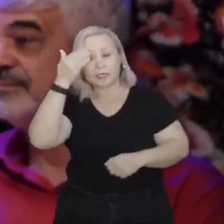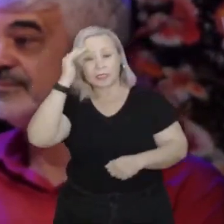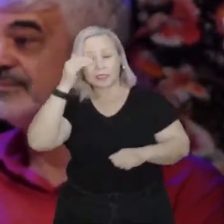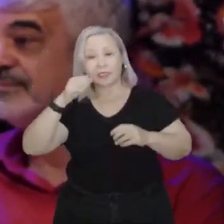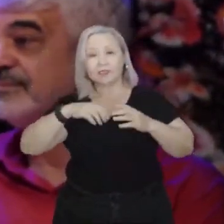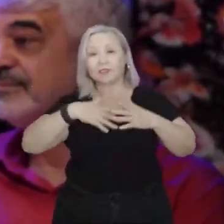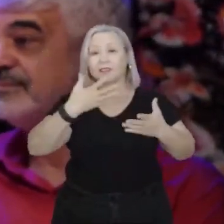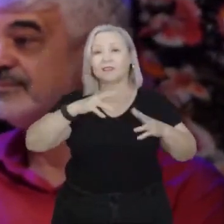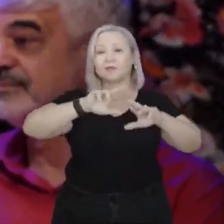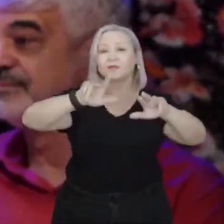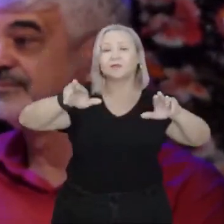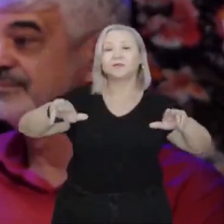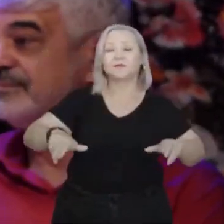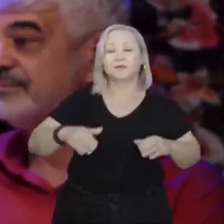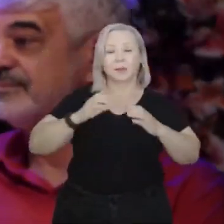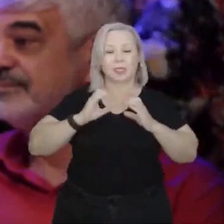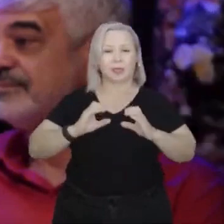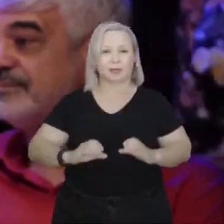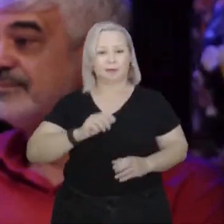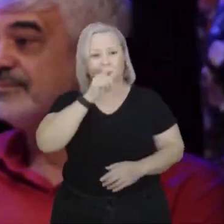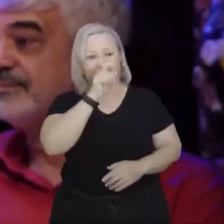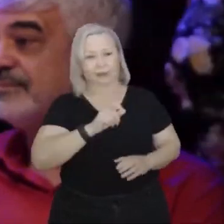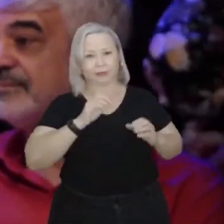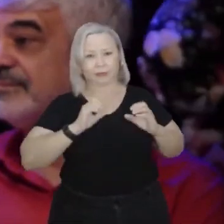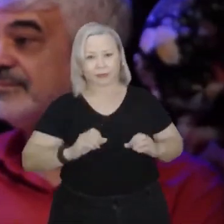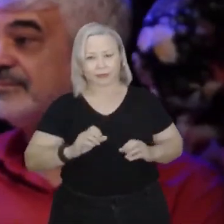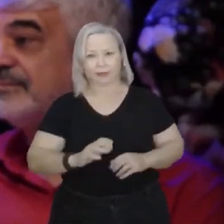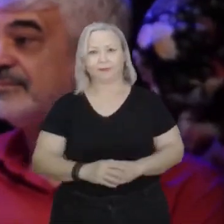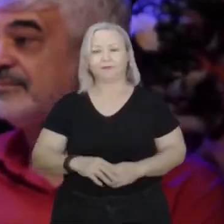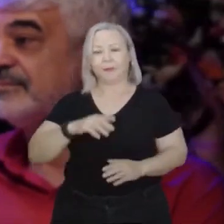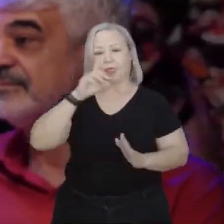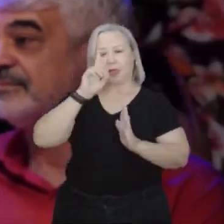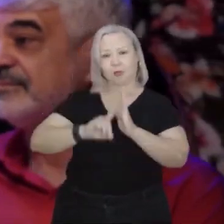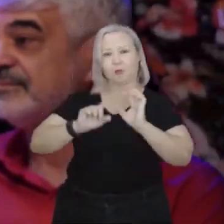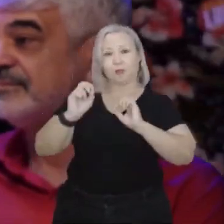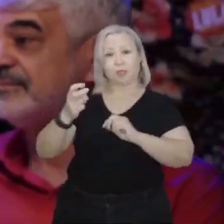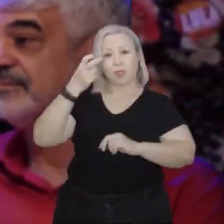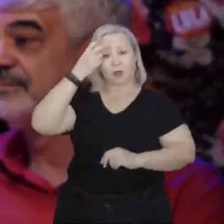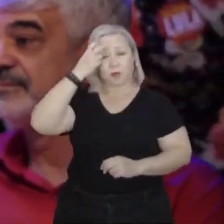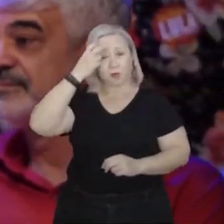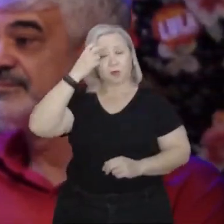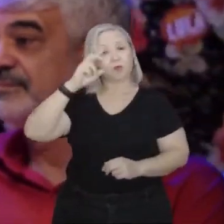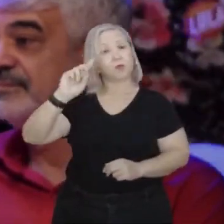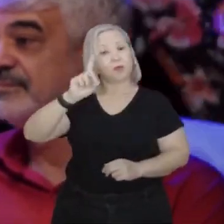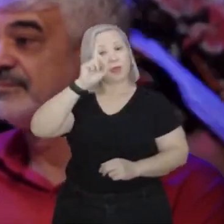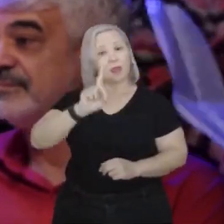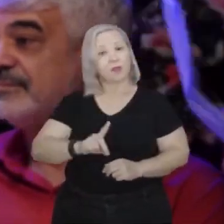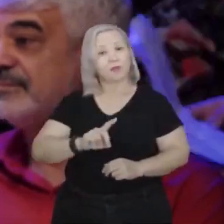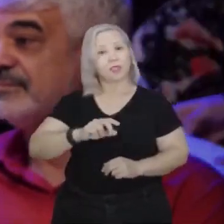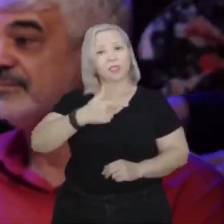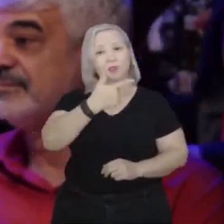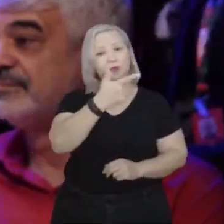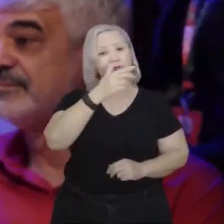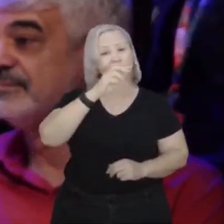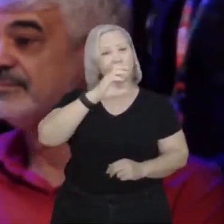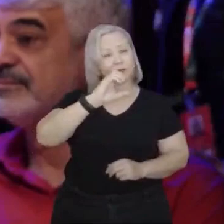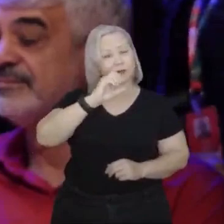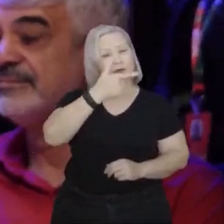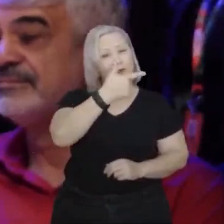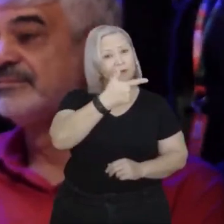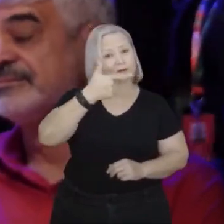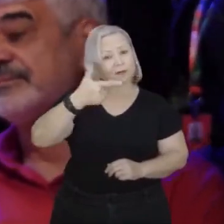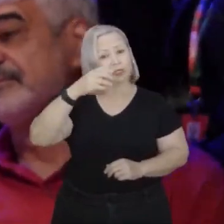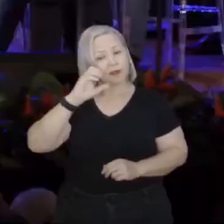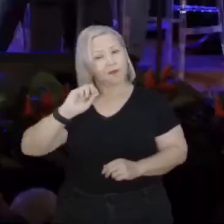cidadã, do direito à cultura, que é um direito dos 220 milhões de